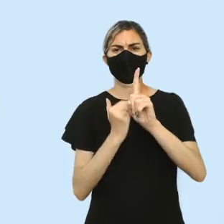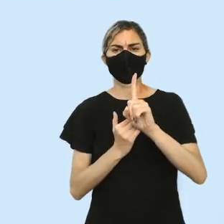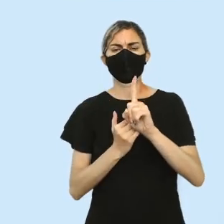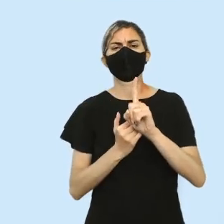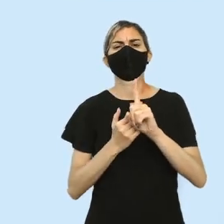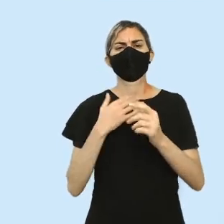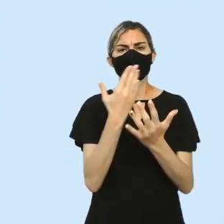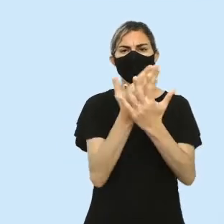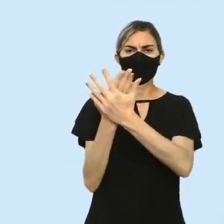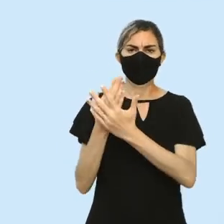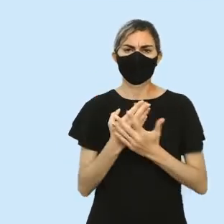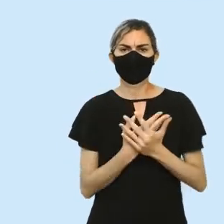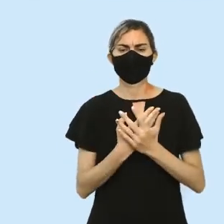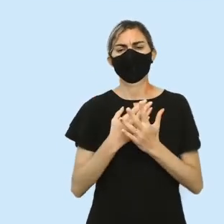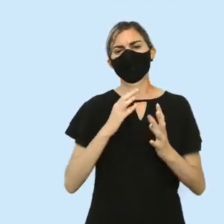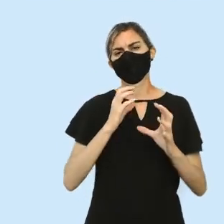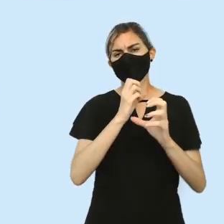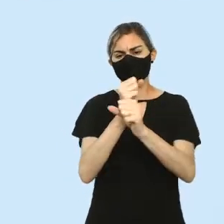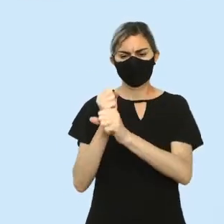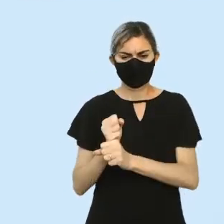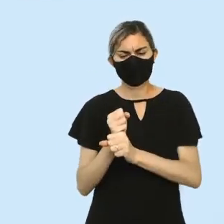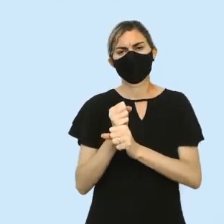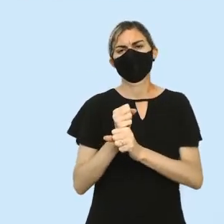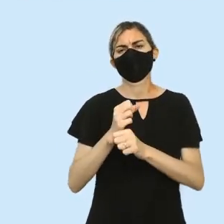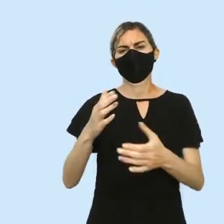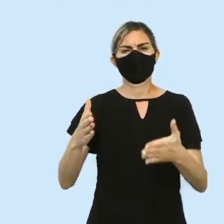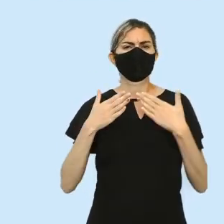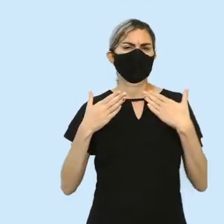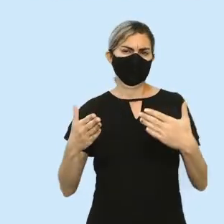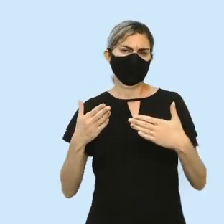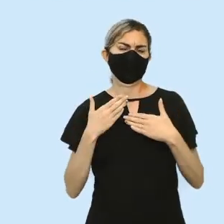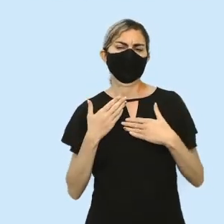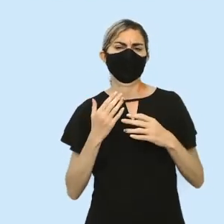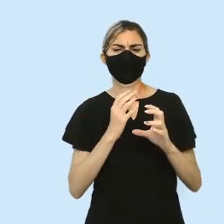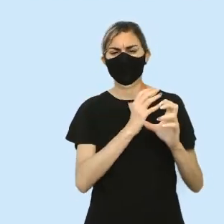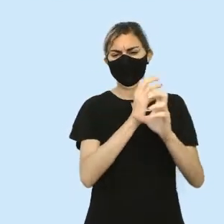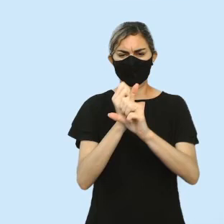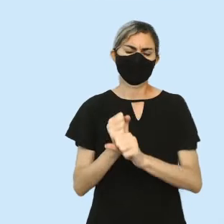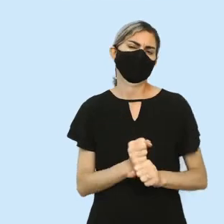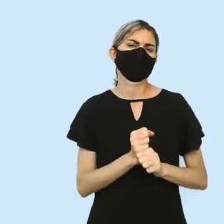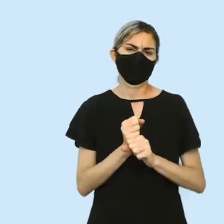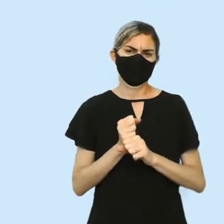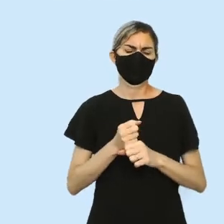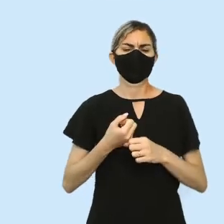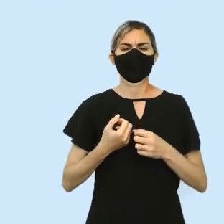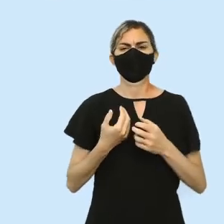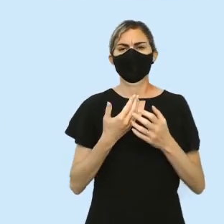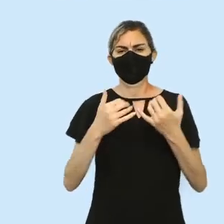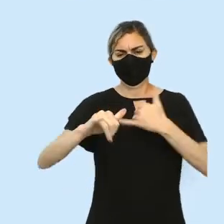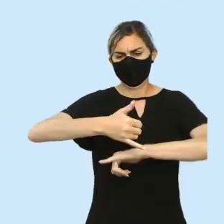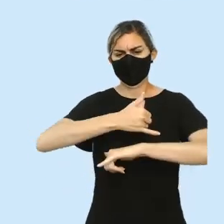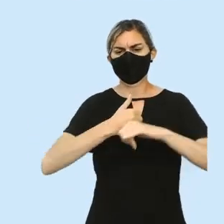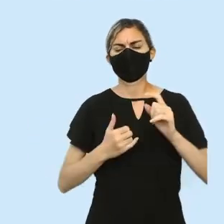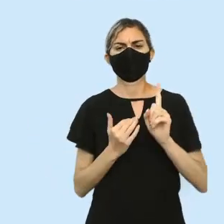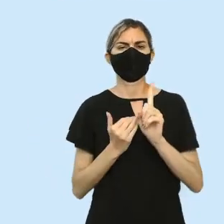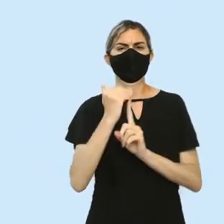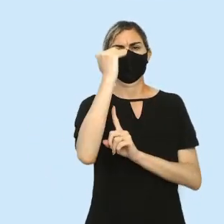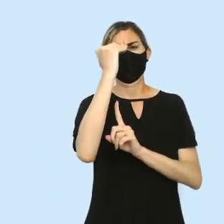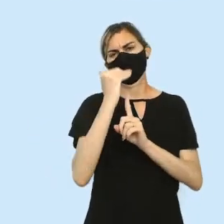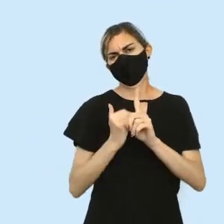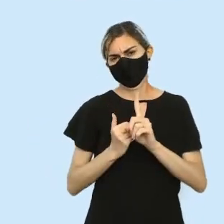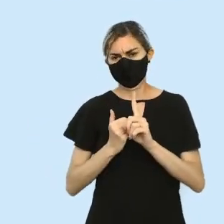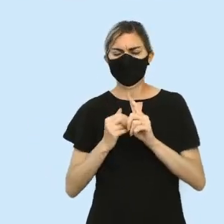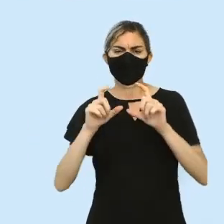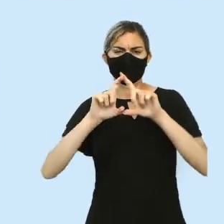que estuda a medida do calor, a medida da energia térmica. Então,